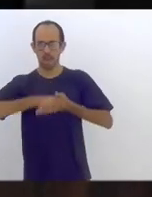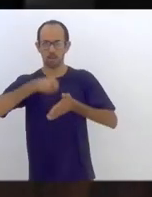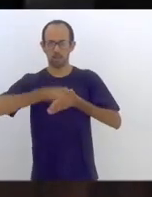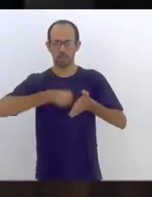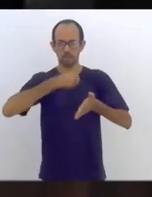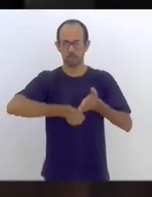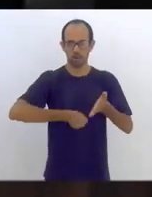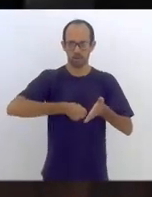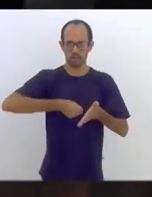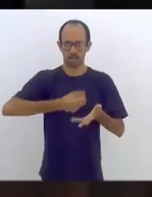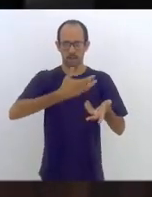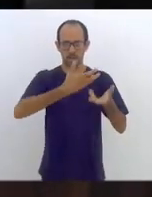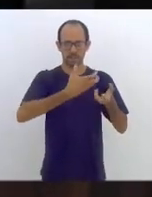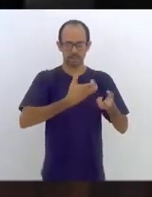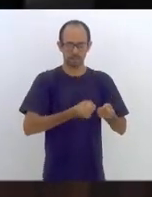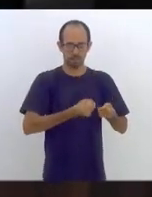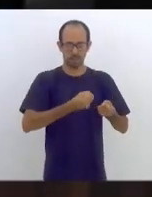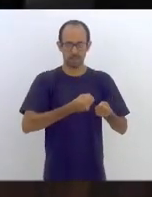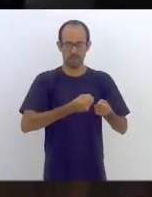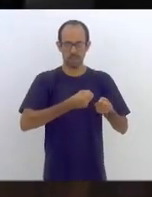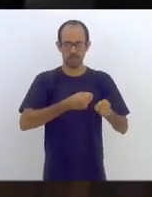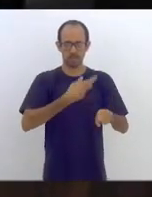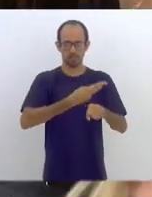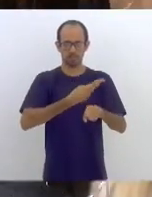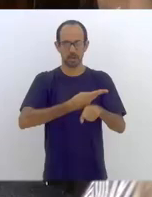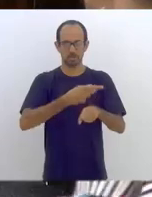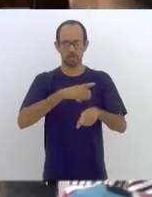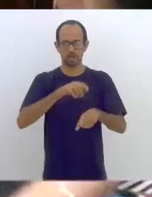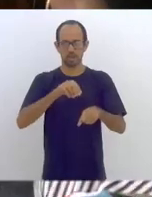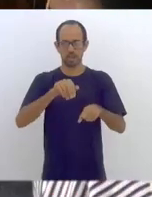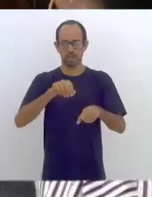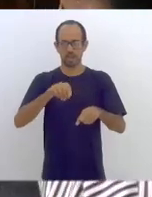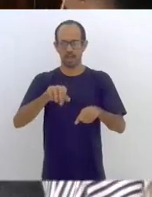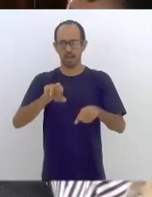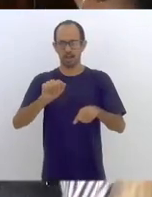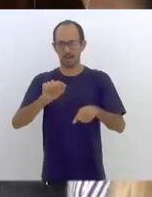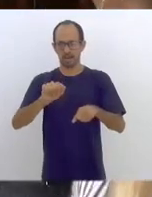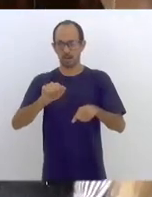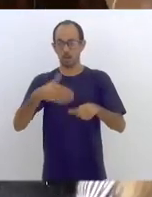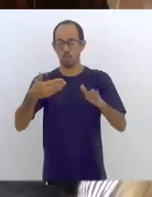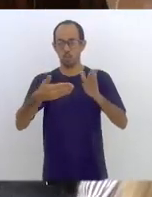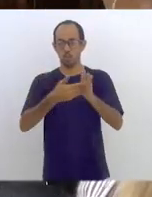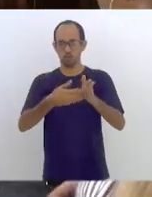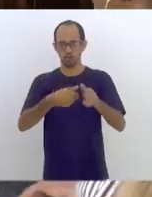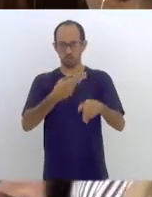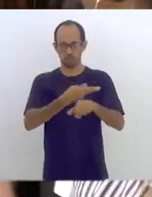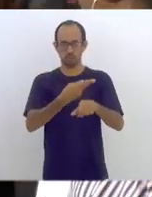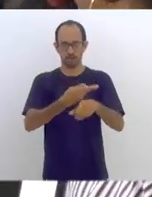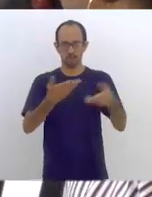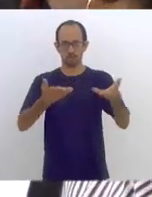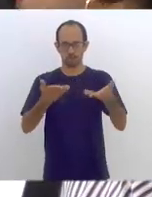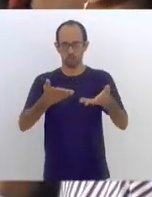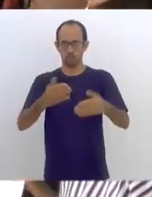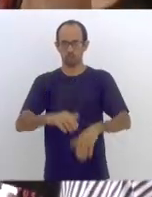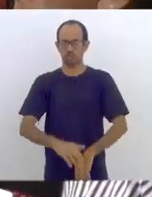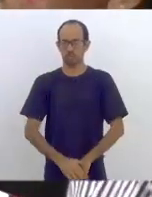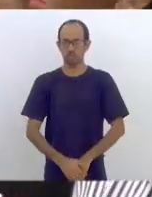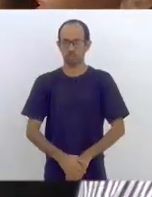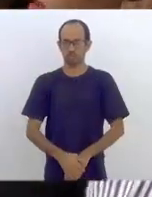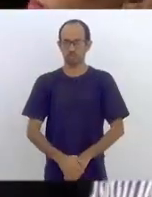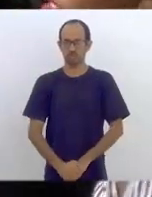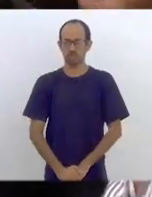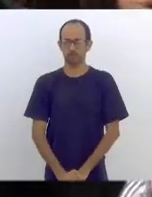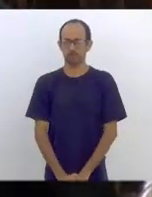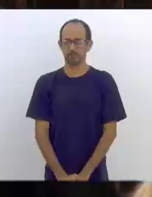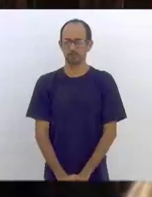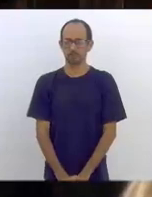para receber o prêmio Dandara, o último prêmio Dandara dessa noite.